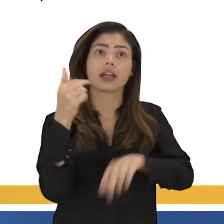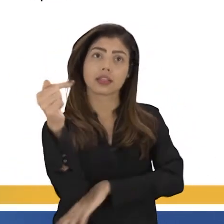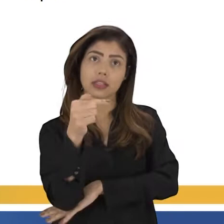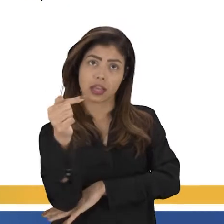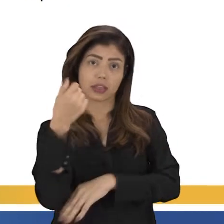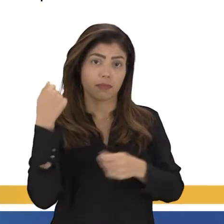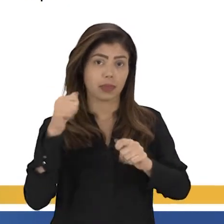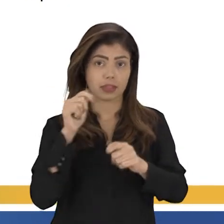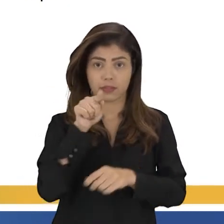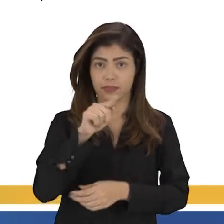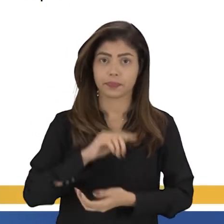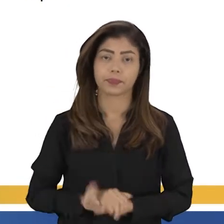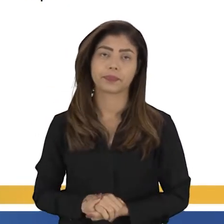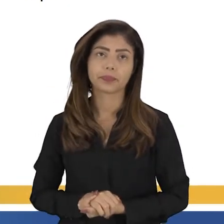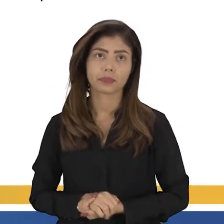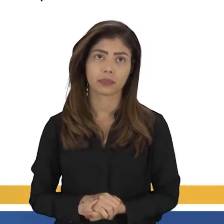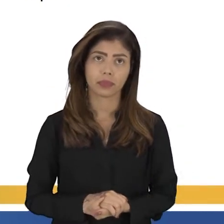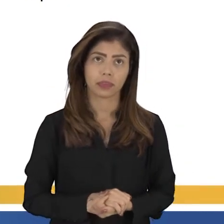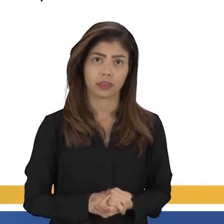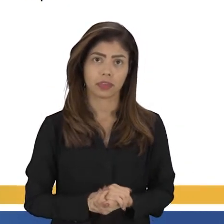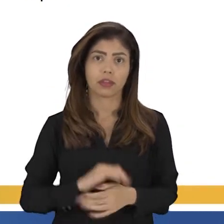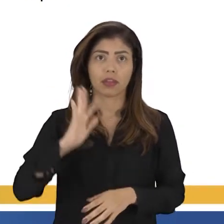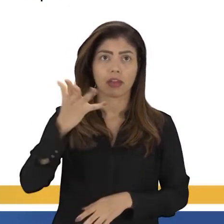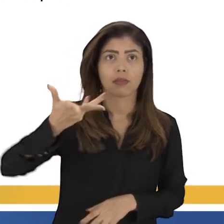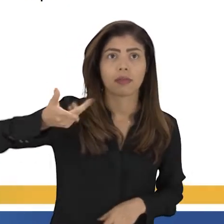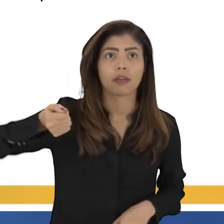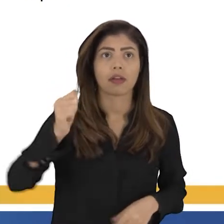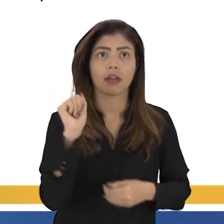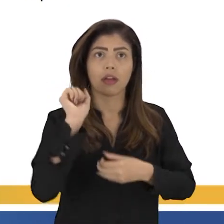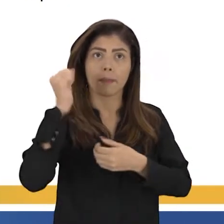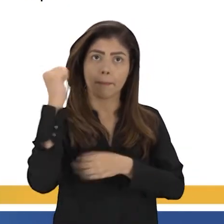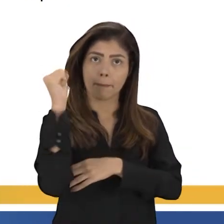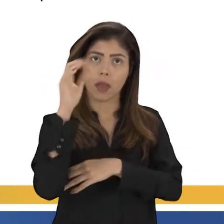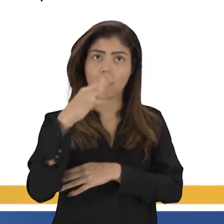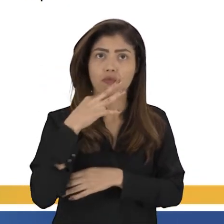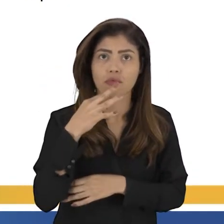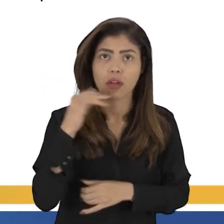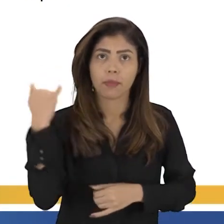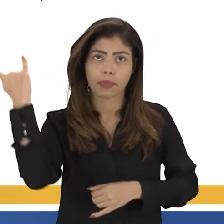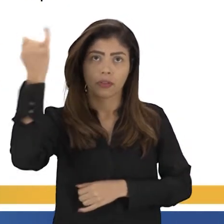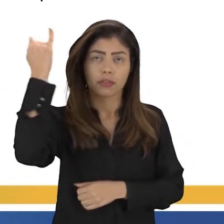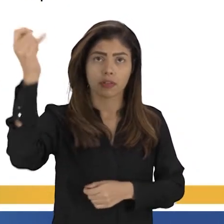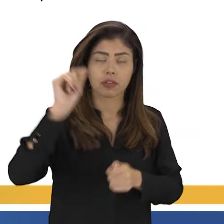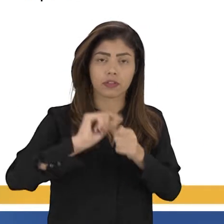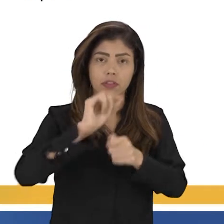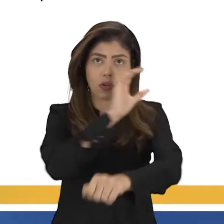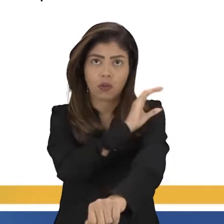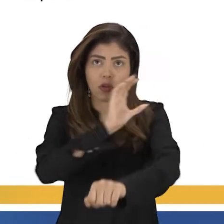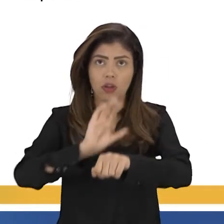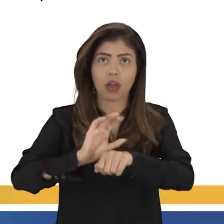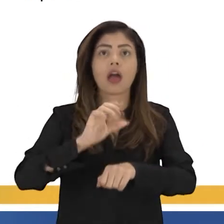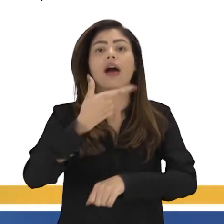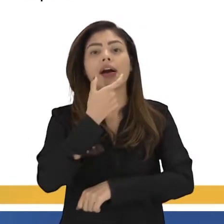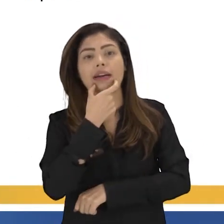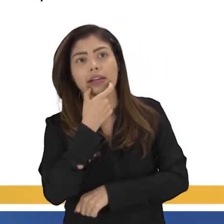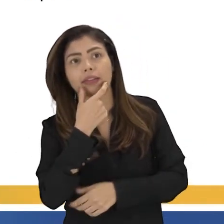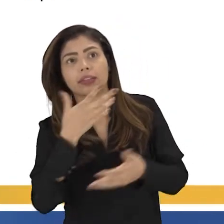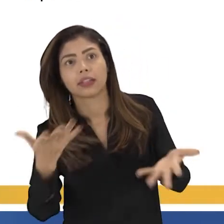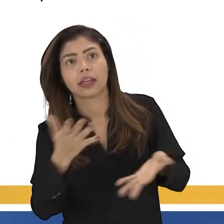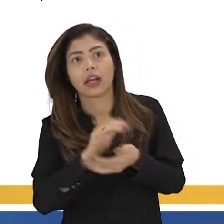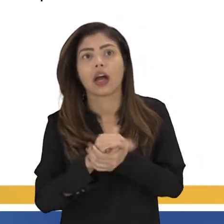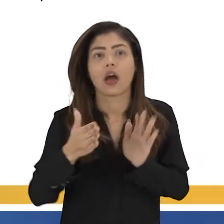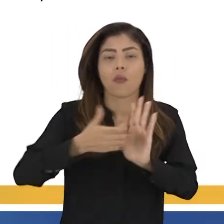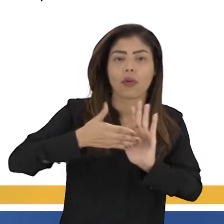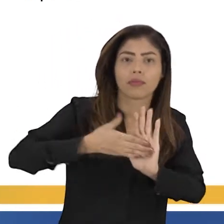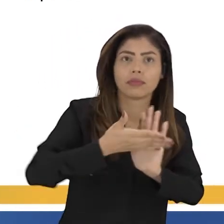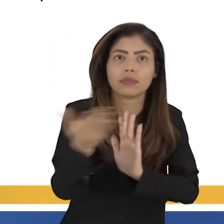te exige isso. A habilidade 8 é reconhecer a importância da produção cultural em língua estrangeira moderna